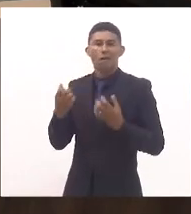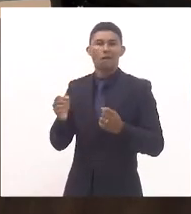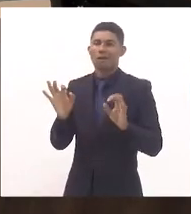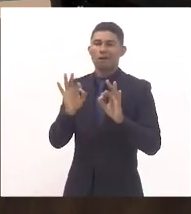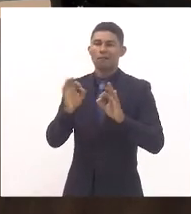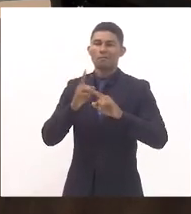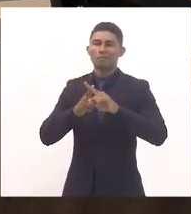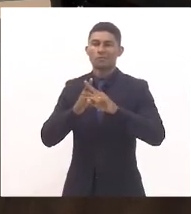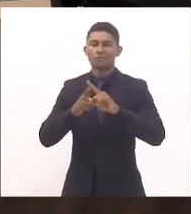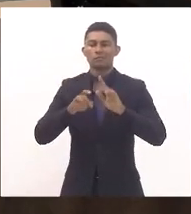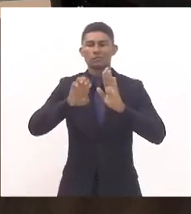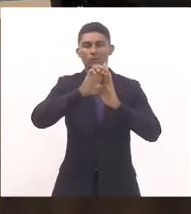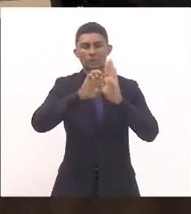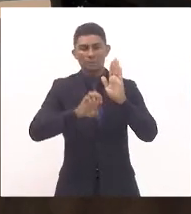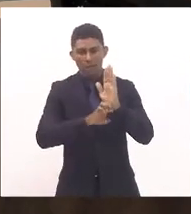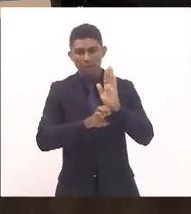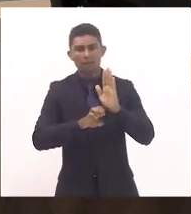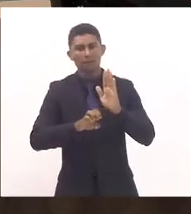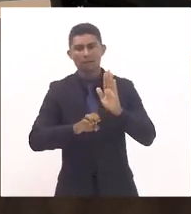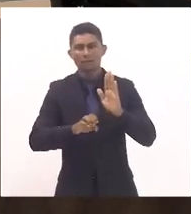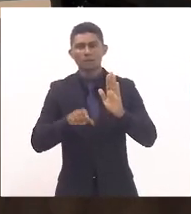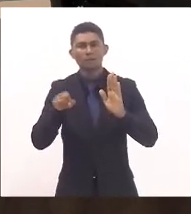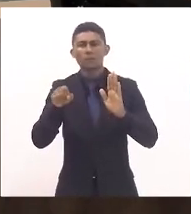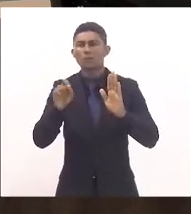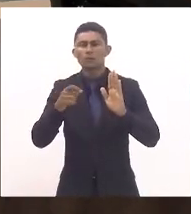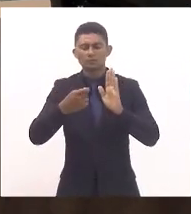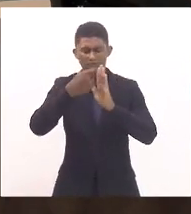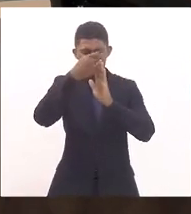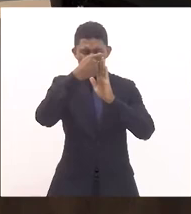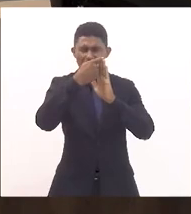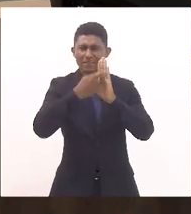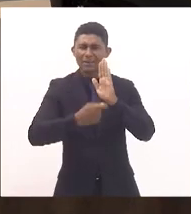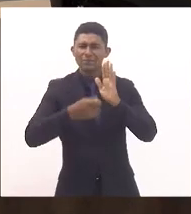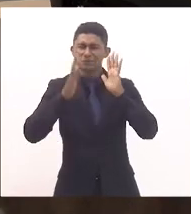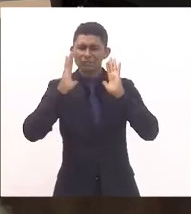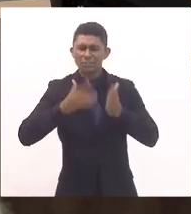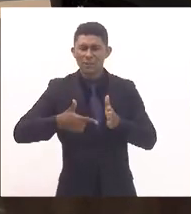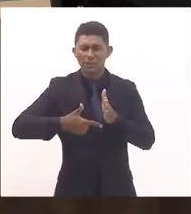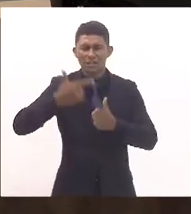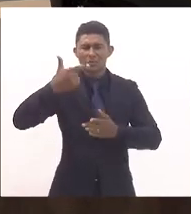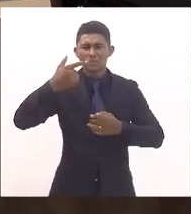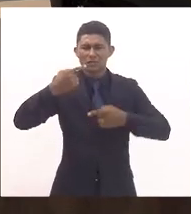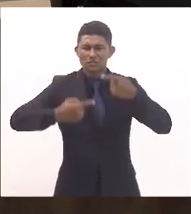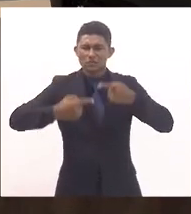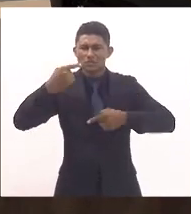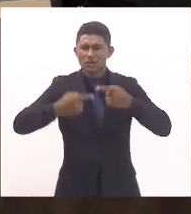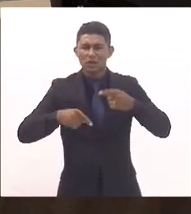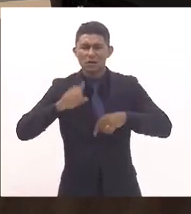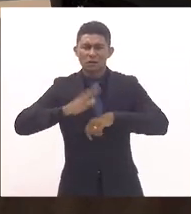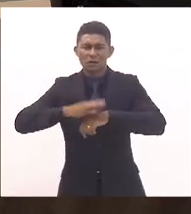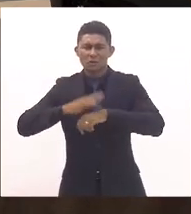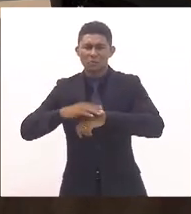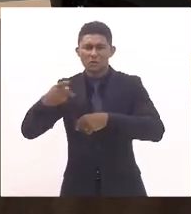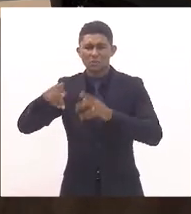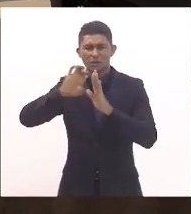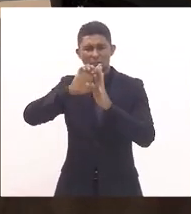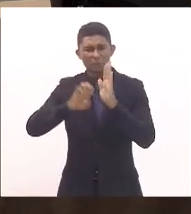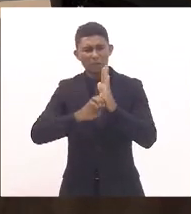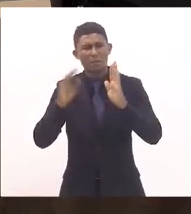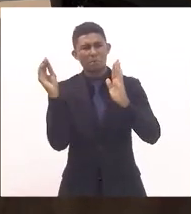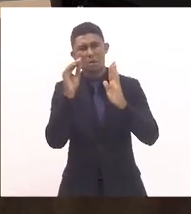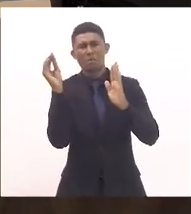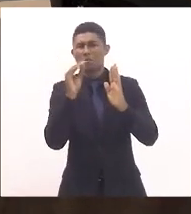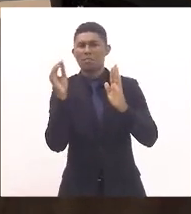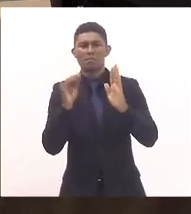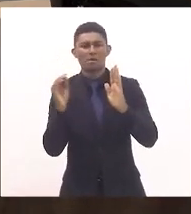emenda, em redação do vencido em segunda discussão, com as mesmas emendas que já